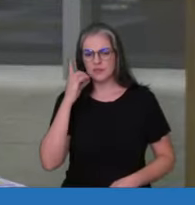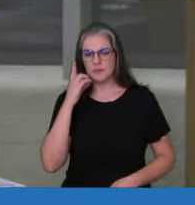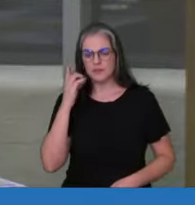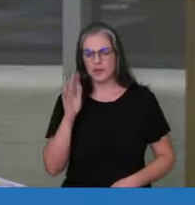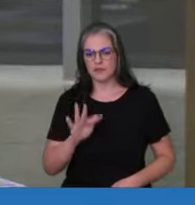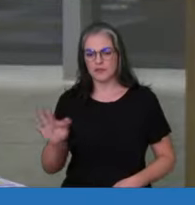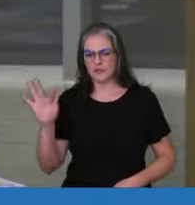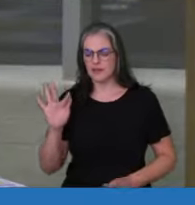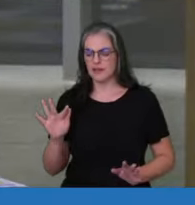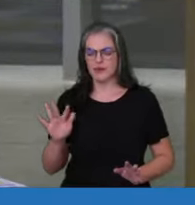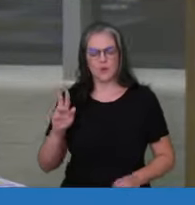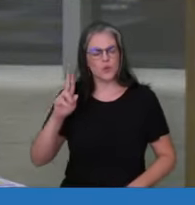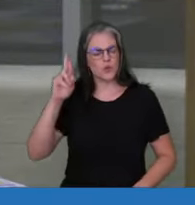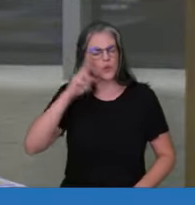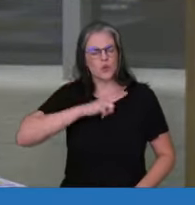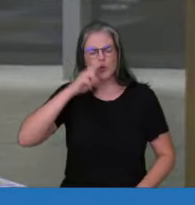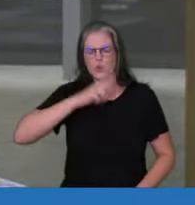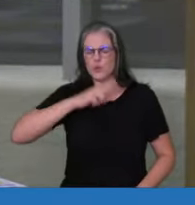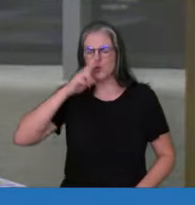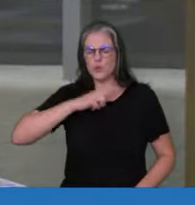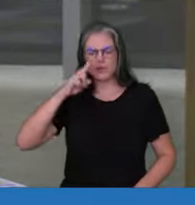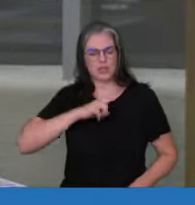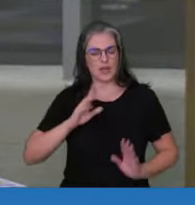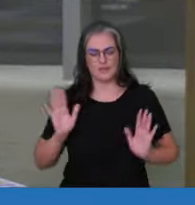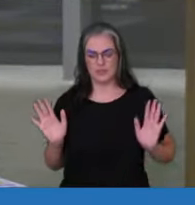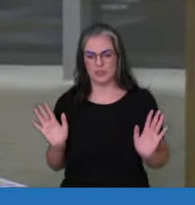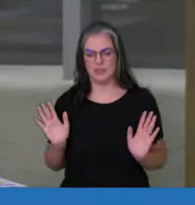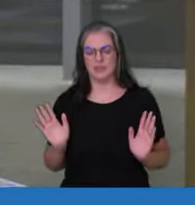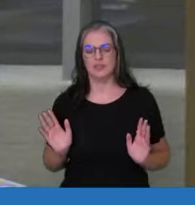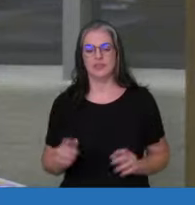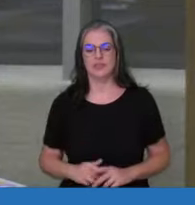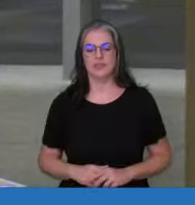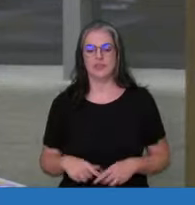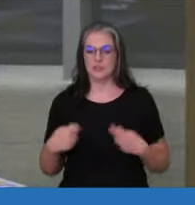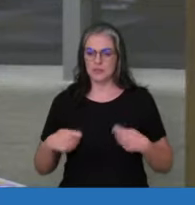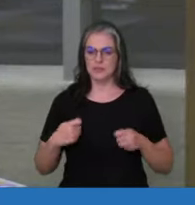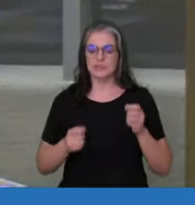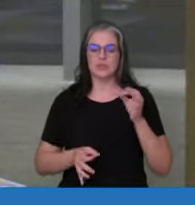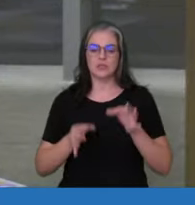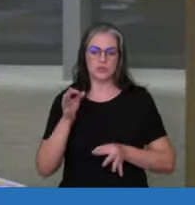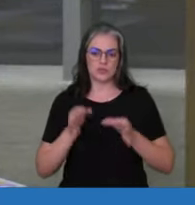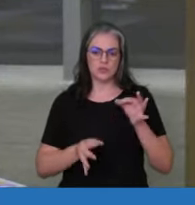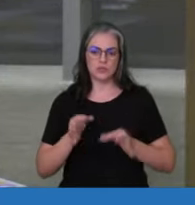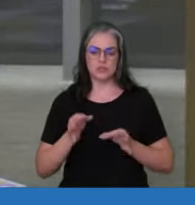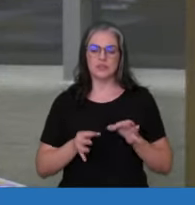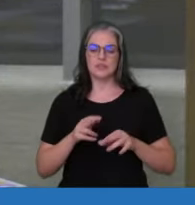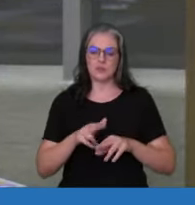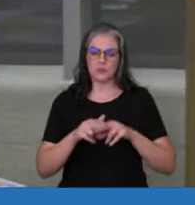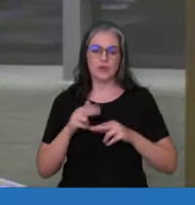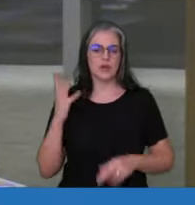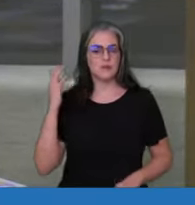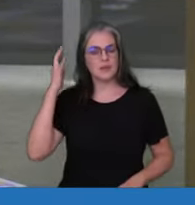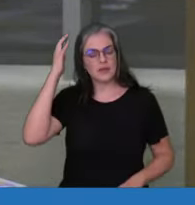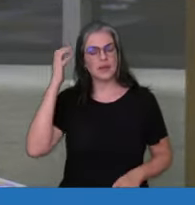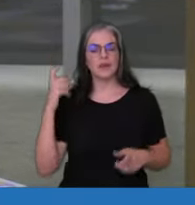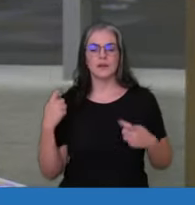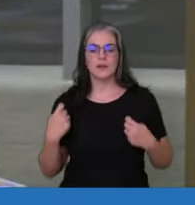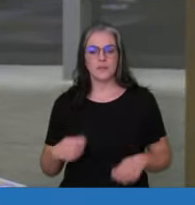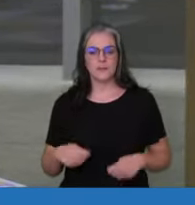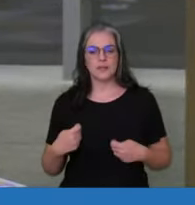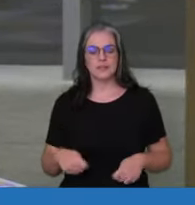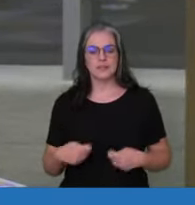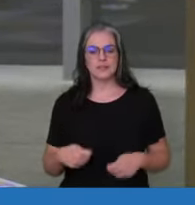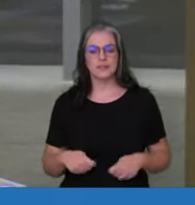É urgente para que nós possamos fazer justiça por Marielle, para que possamos arrancar o